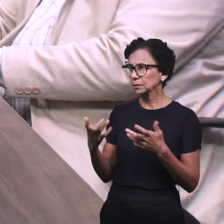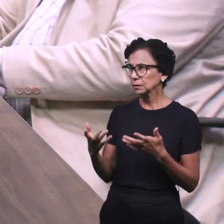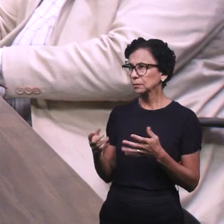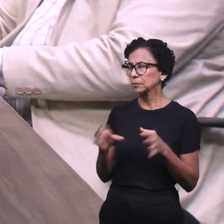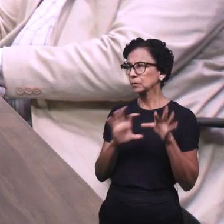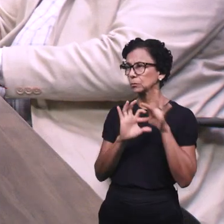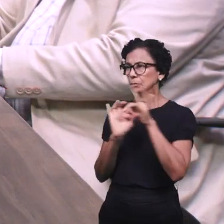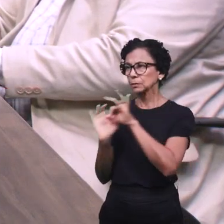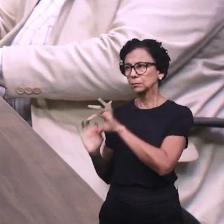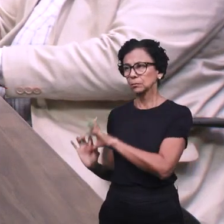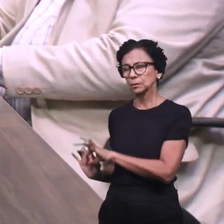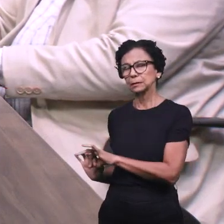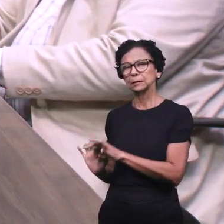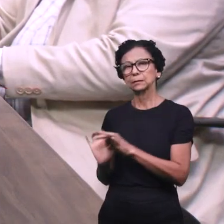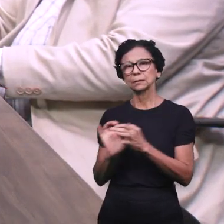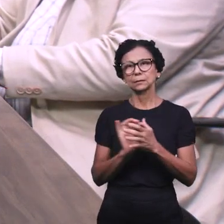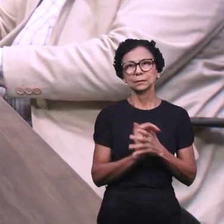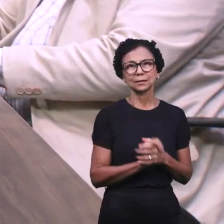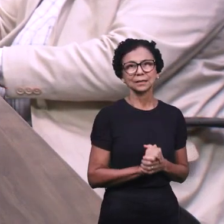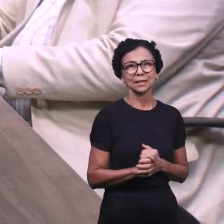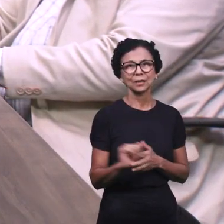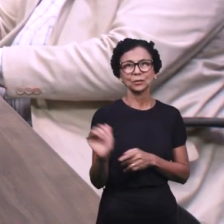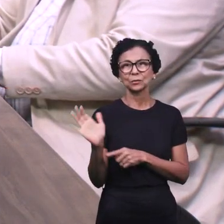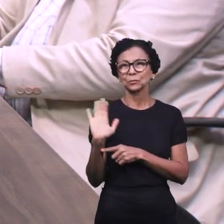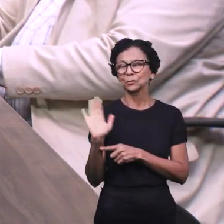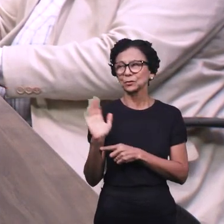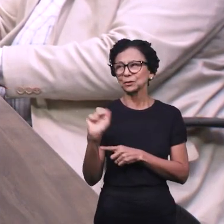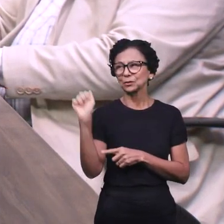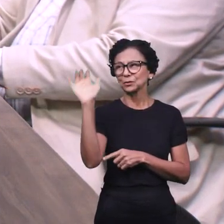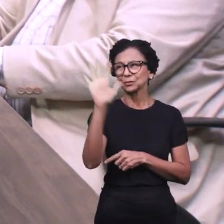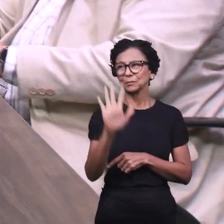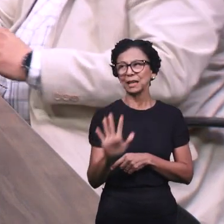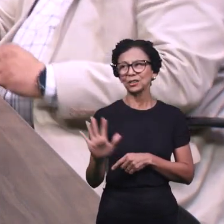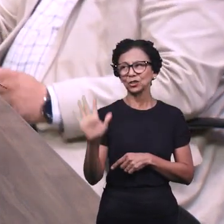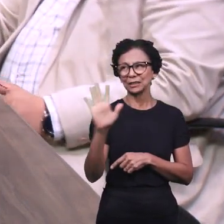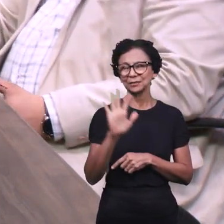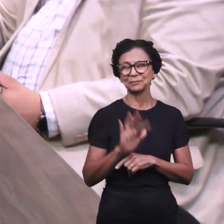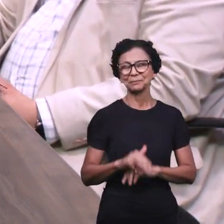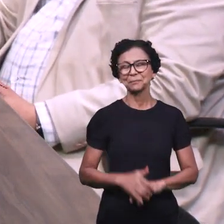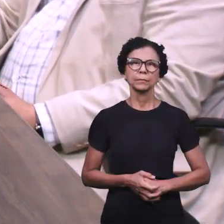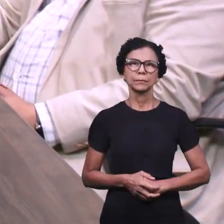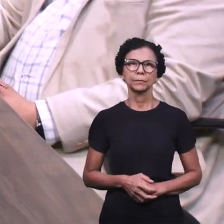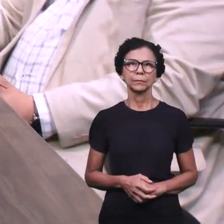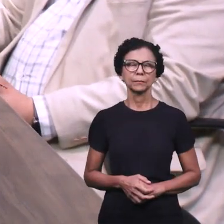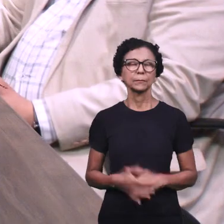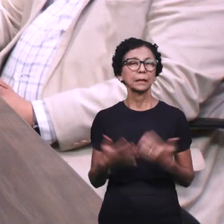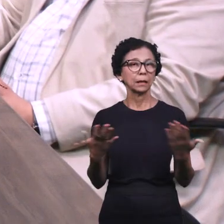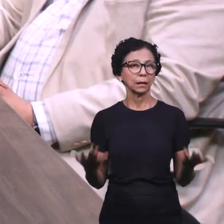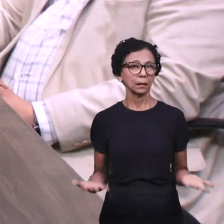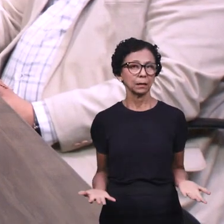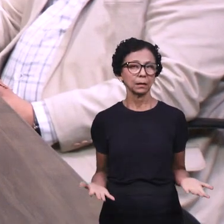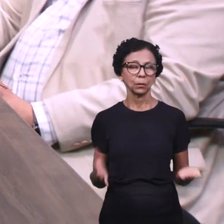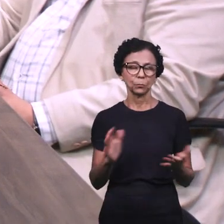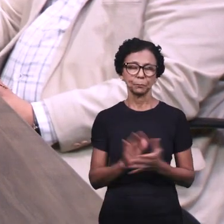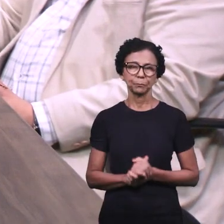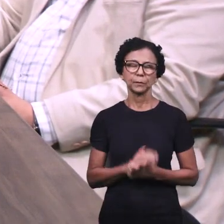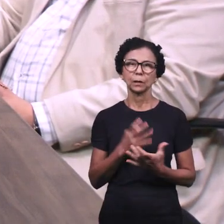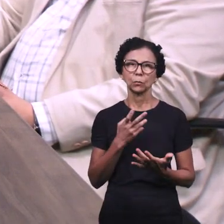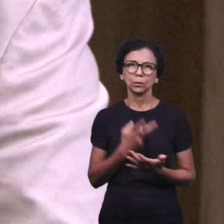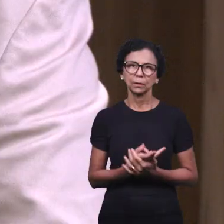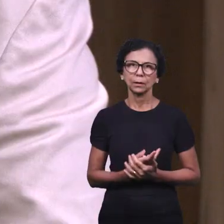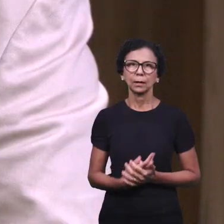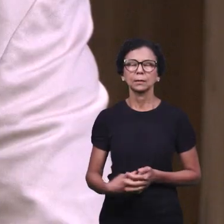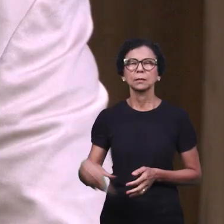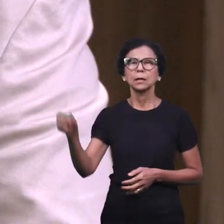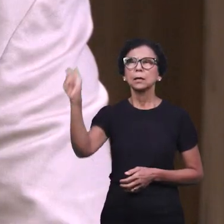uma contextualização com o recurso que nós temos aqui, que é o recurso visual. Então, irmãos, os ventos solares, como o pastor